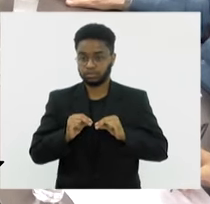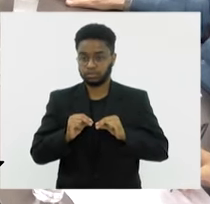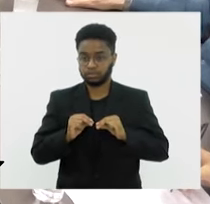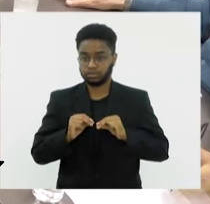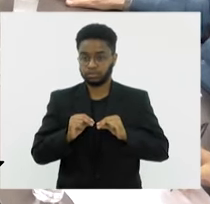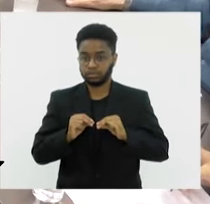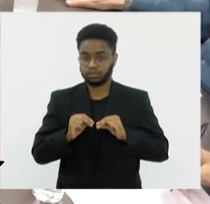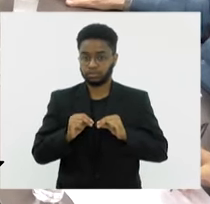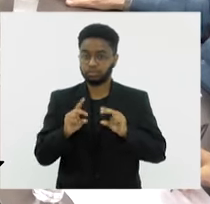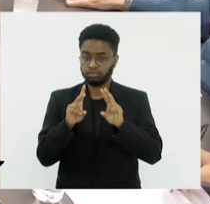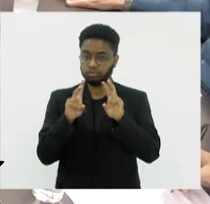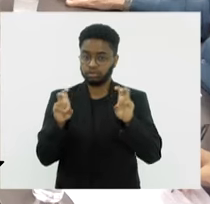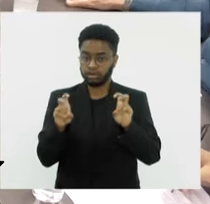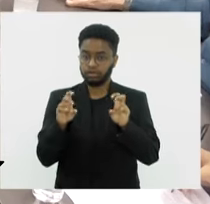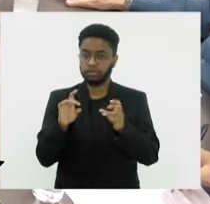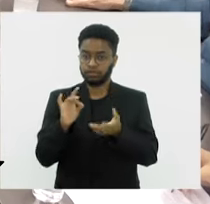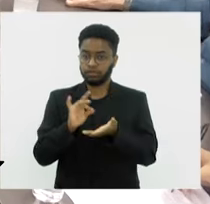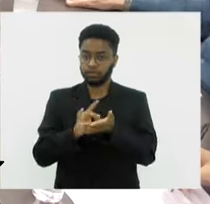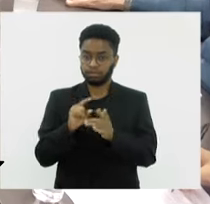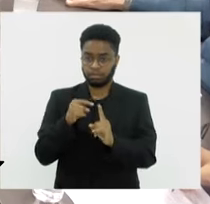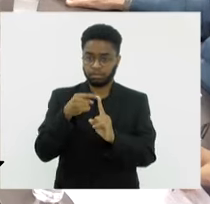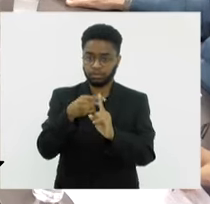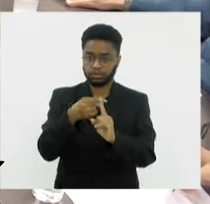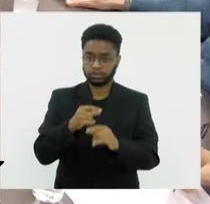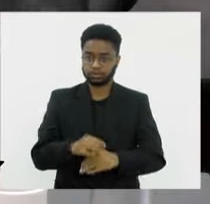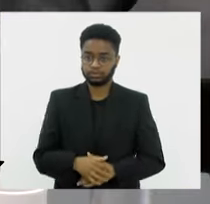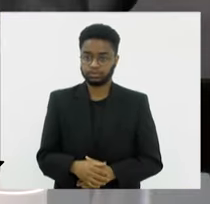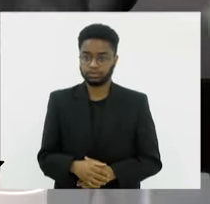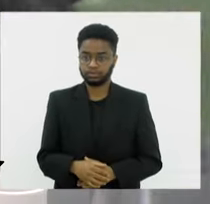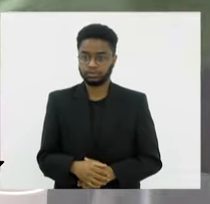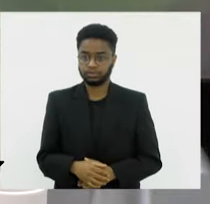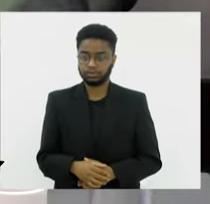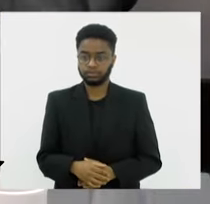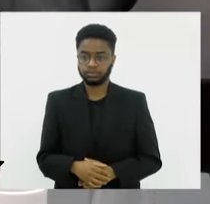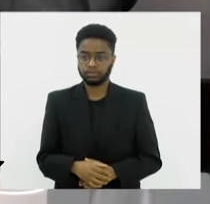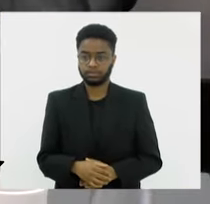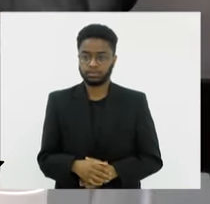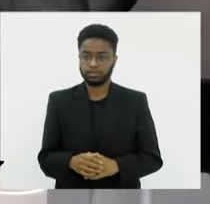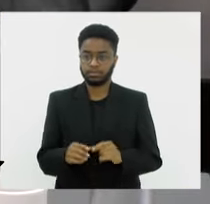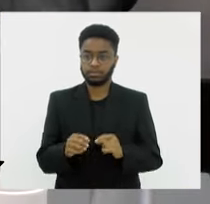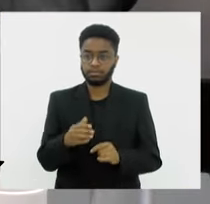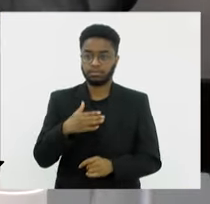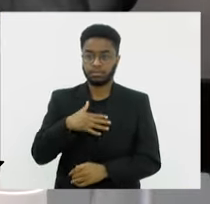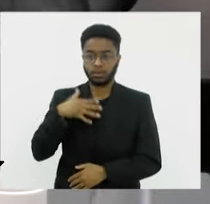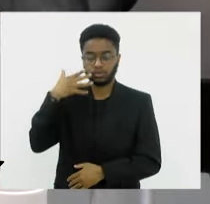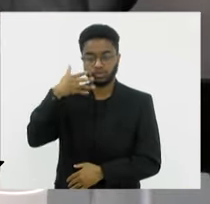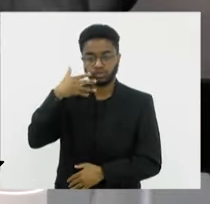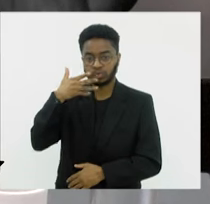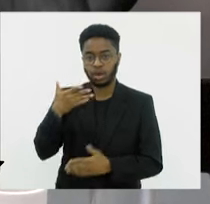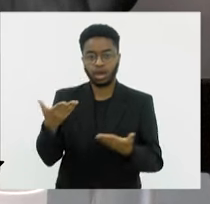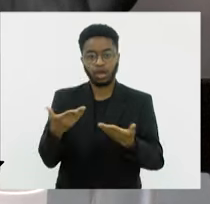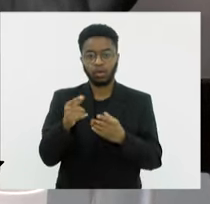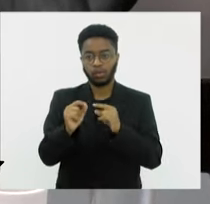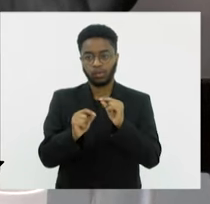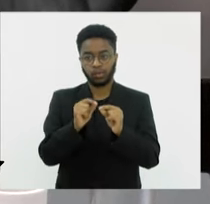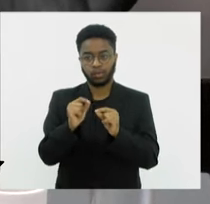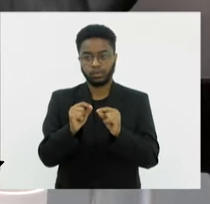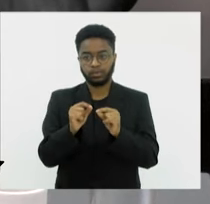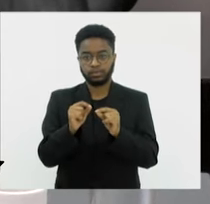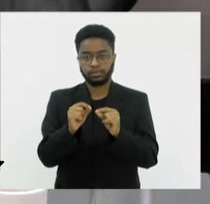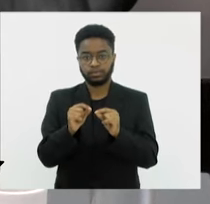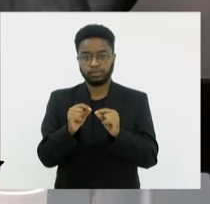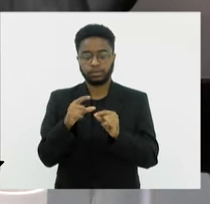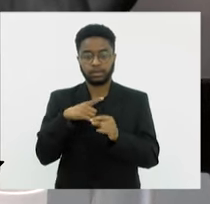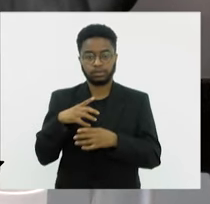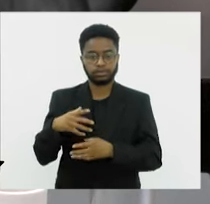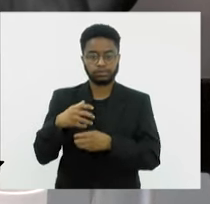a matéria é extremamente positiva. Faz parte aqui do meu discurso, conta de 23, que